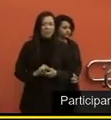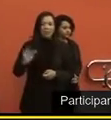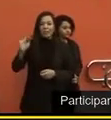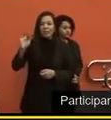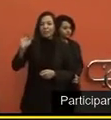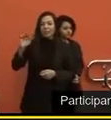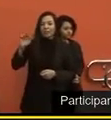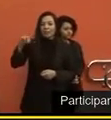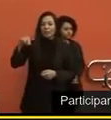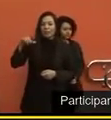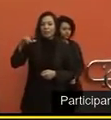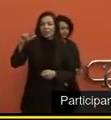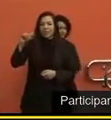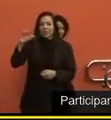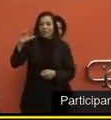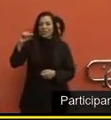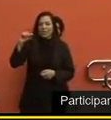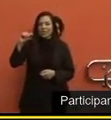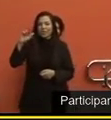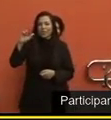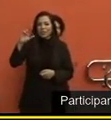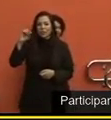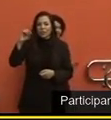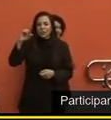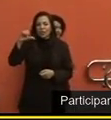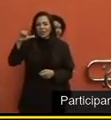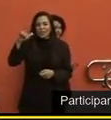Fernanda Caroline Pellicer.